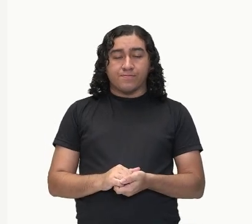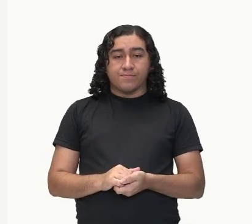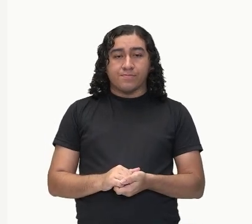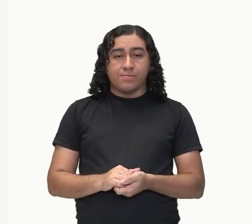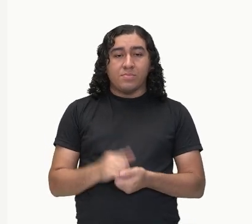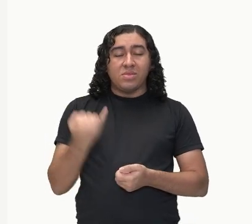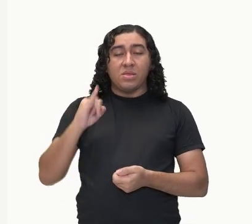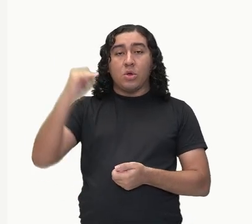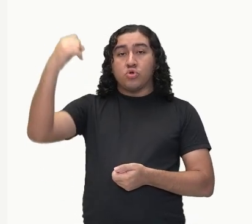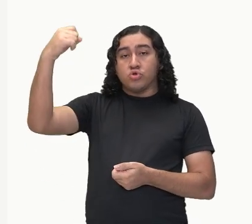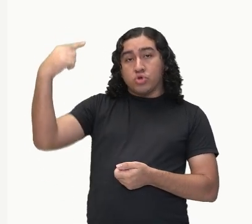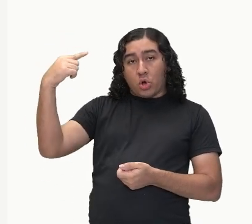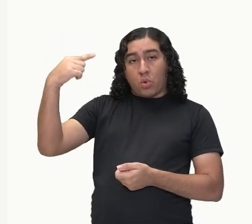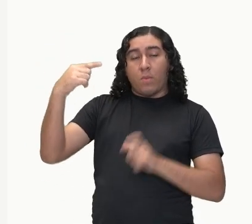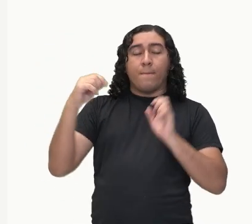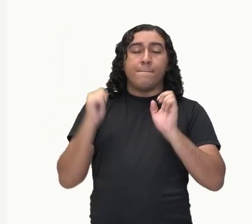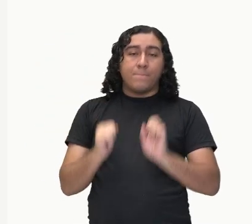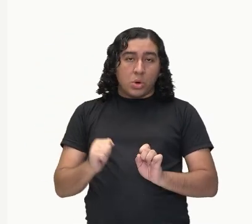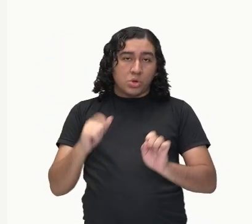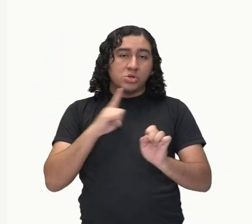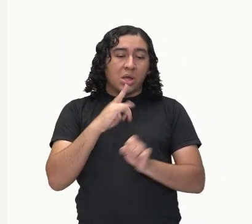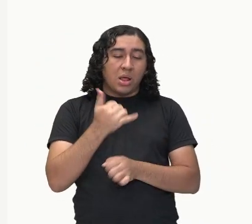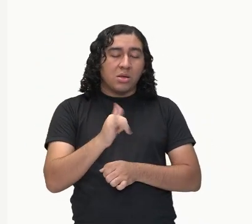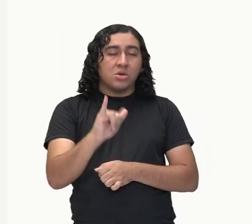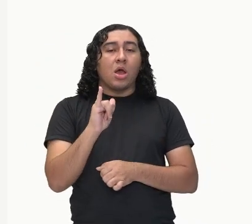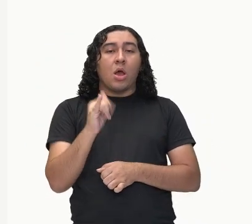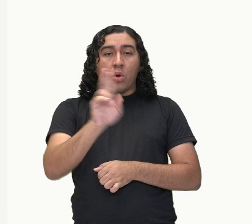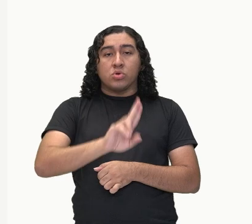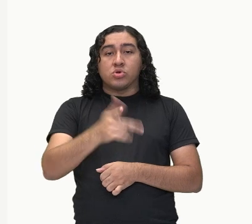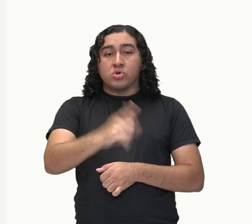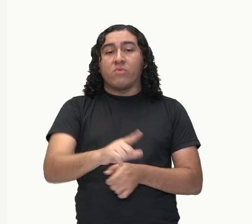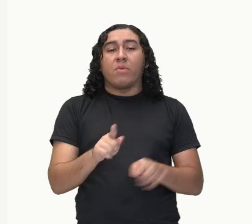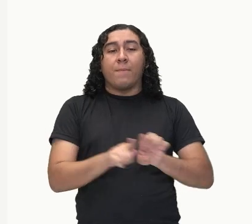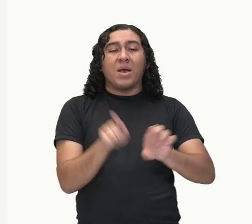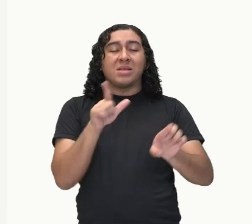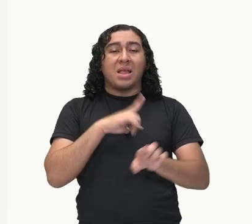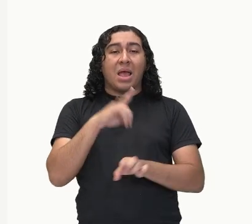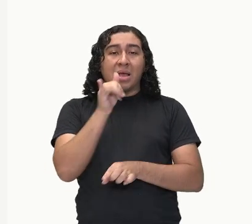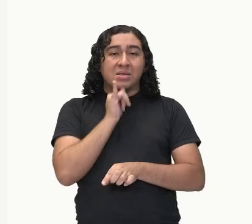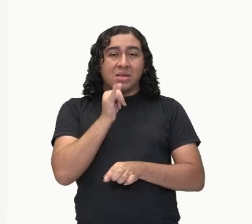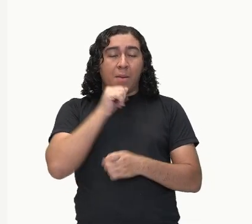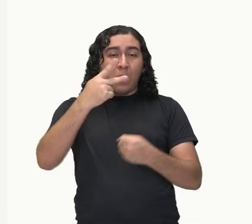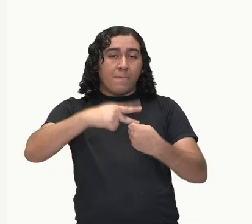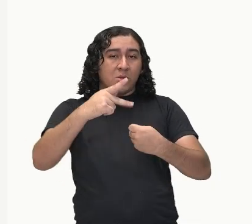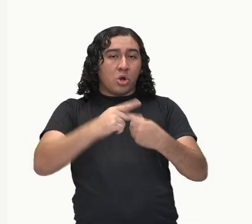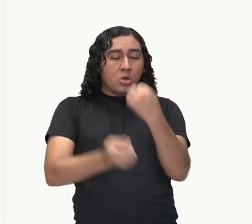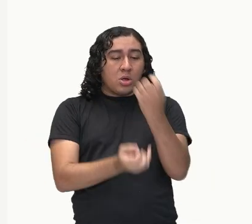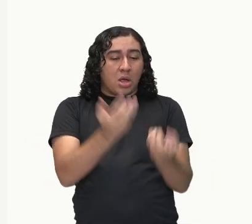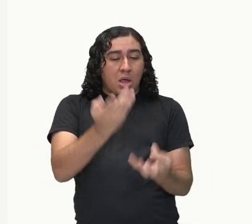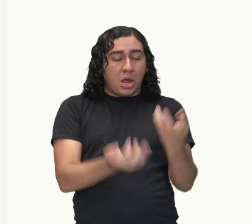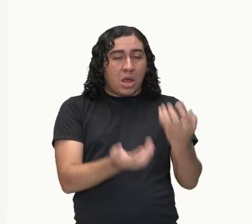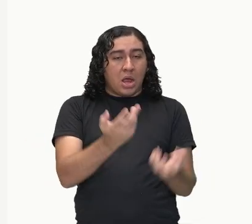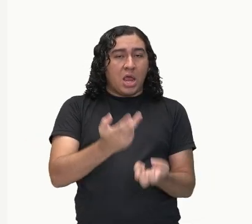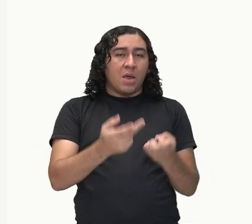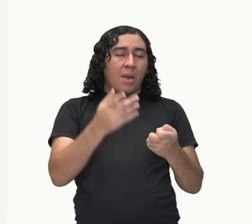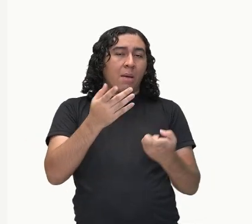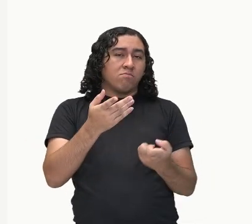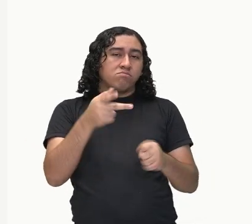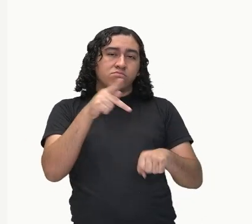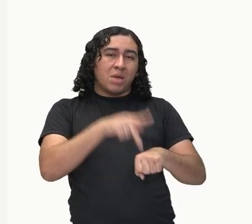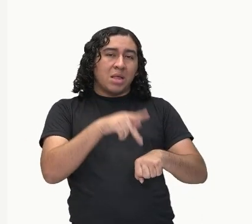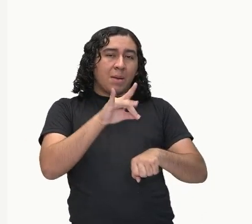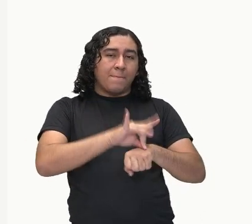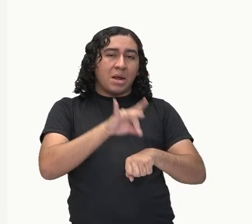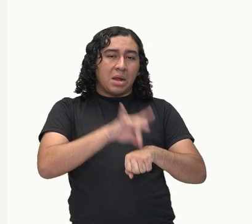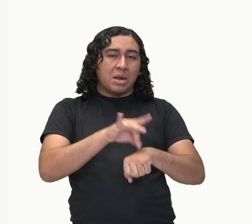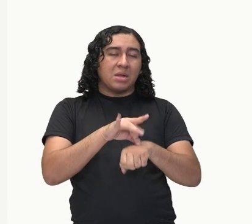solar, que pode ser uma fonte de energia elétrica, é renovável, enquanto que a queima de combustíveis fósseis, né, carvão